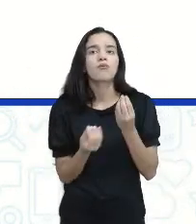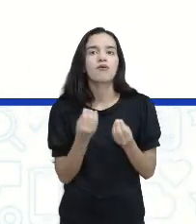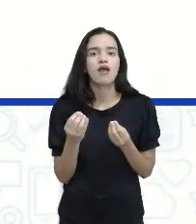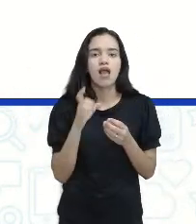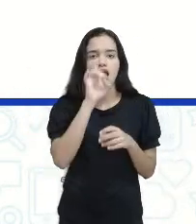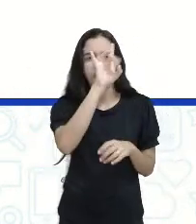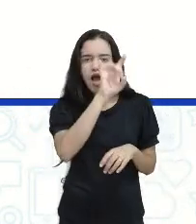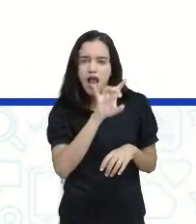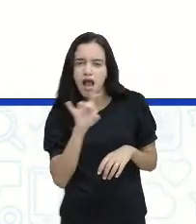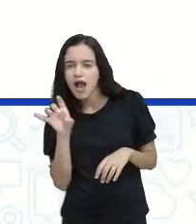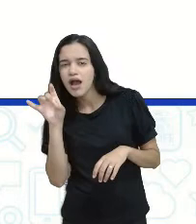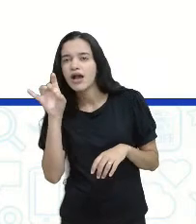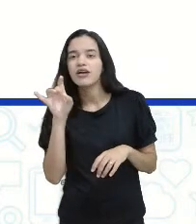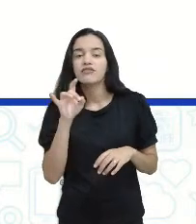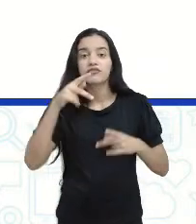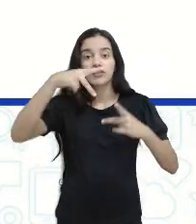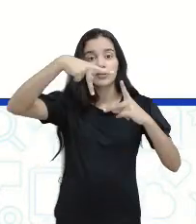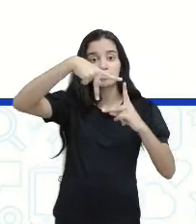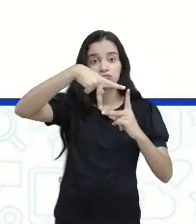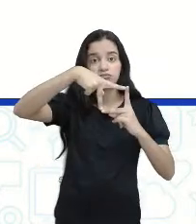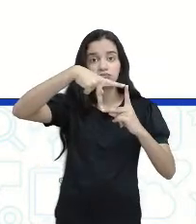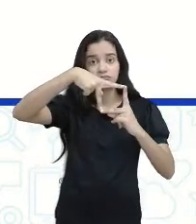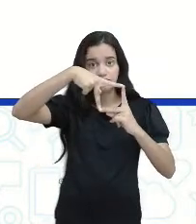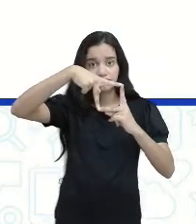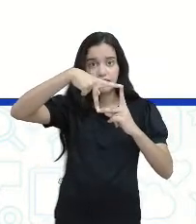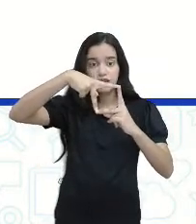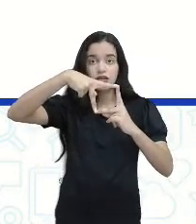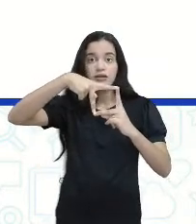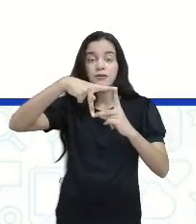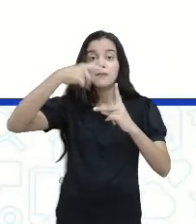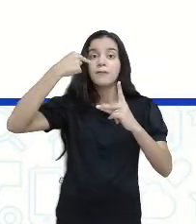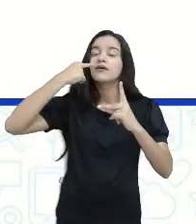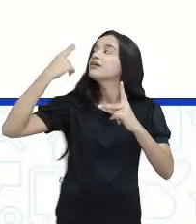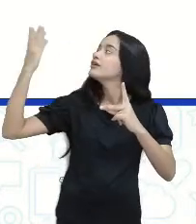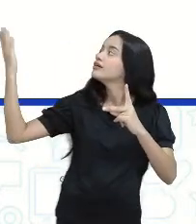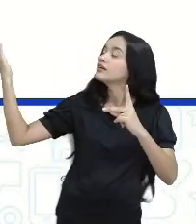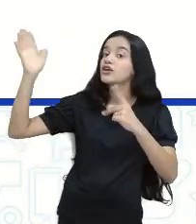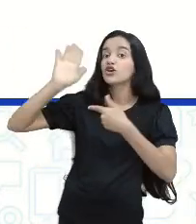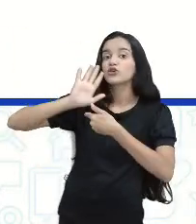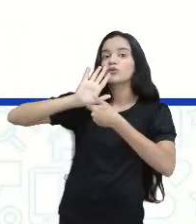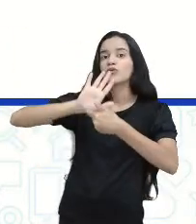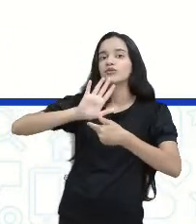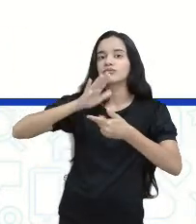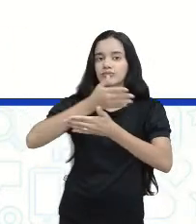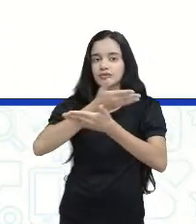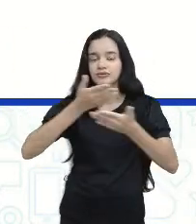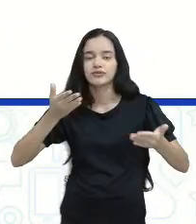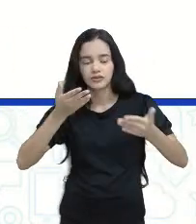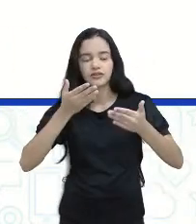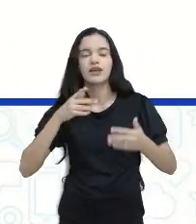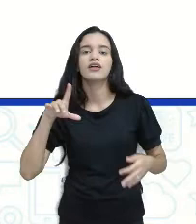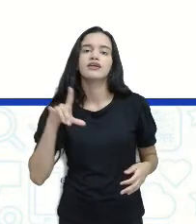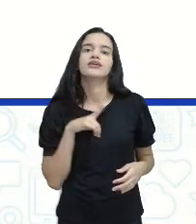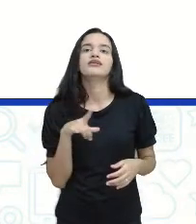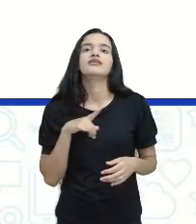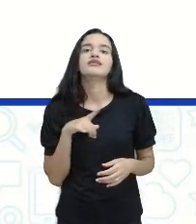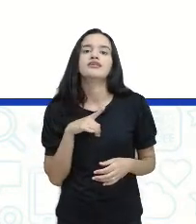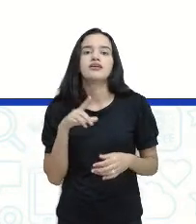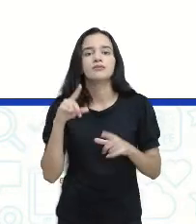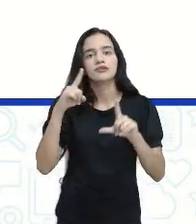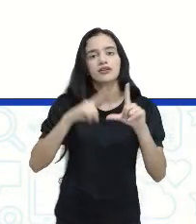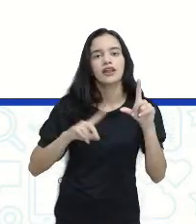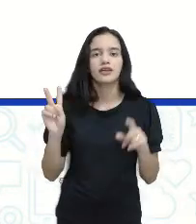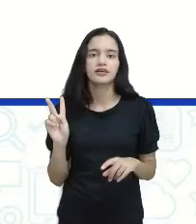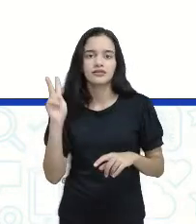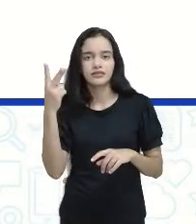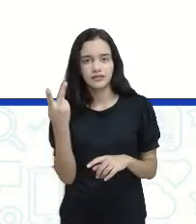na tabela, ele fica num quadradinho. E esse quadradinho é igual a esse que eu estou mostrando aí para vocês, ó. Então, temos aí a letra H, que é o